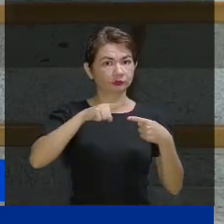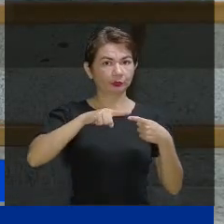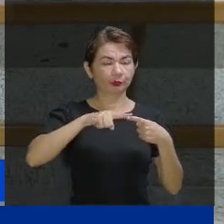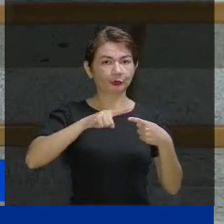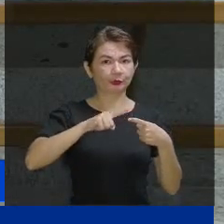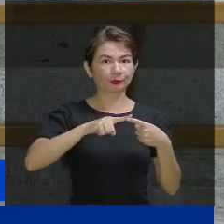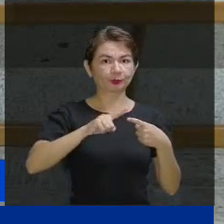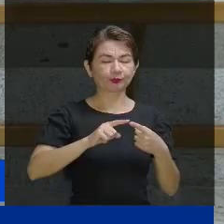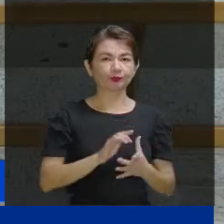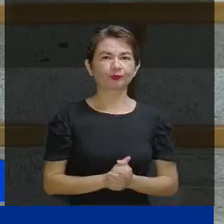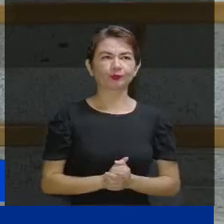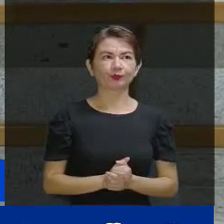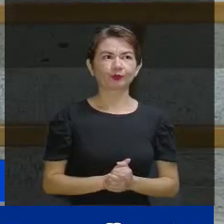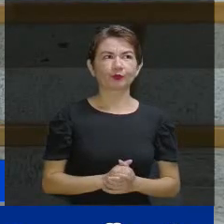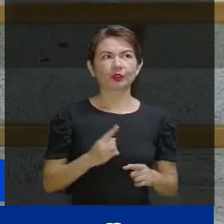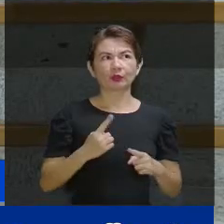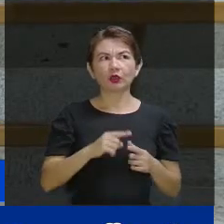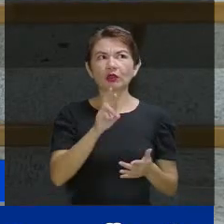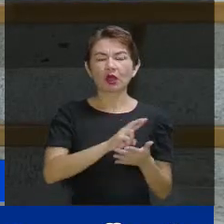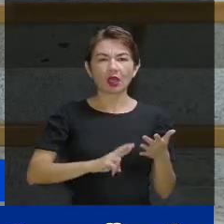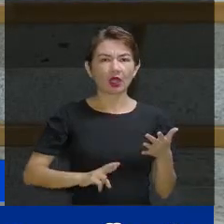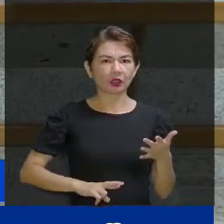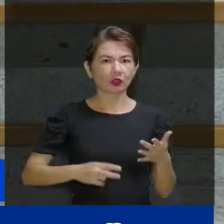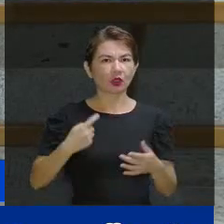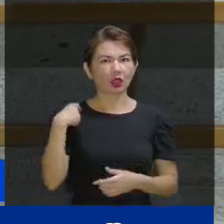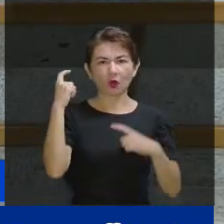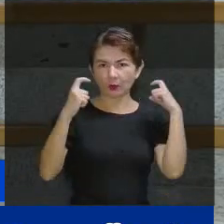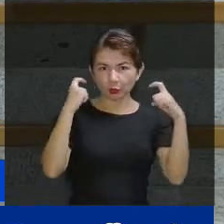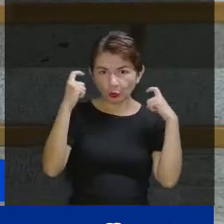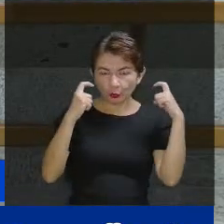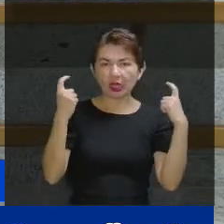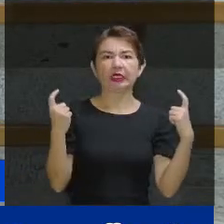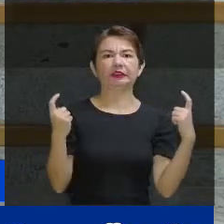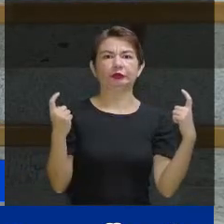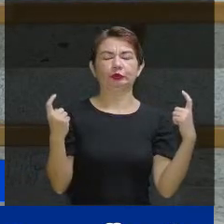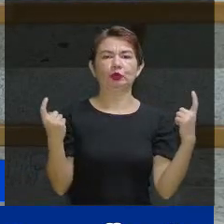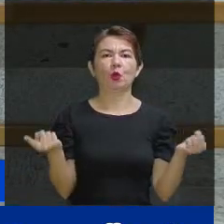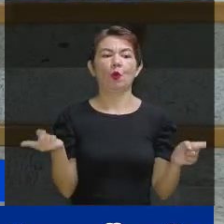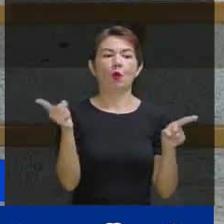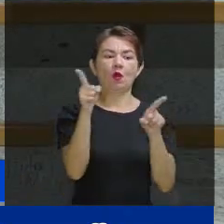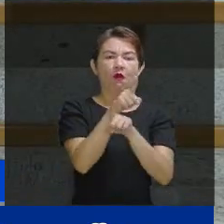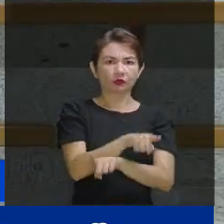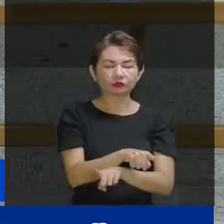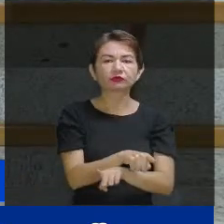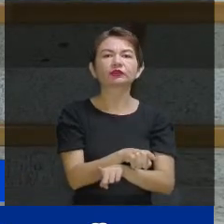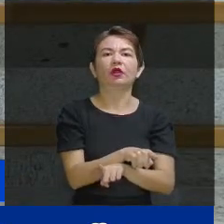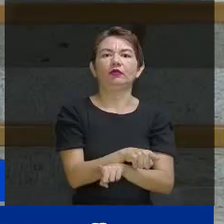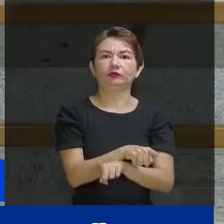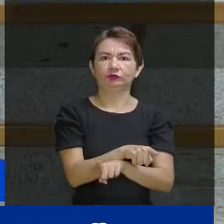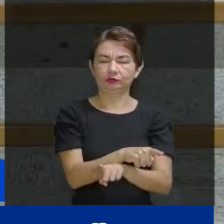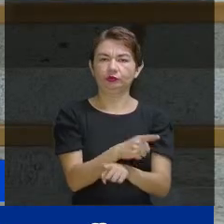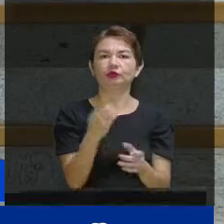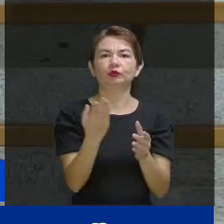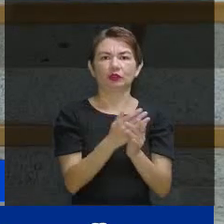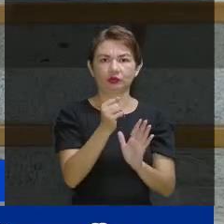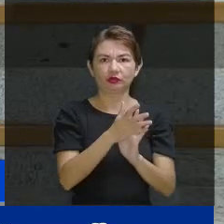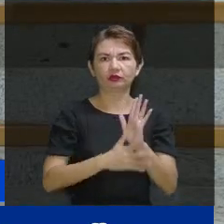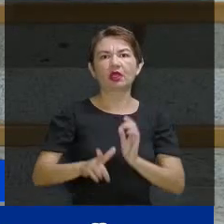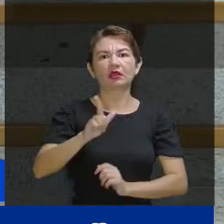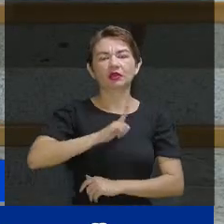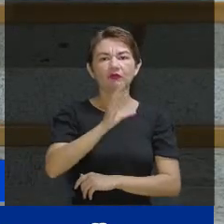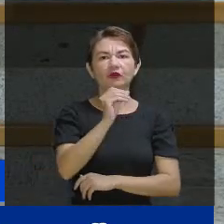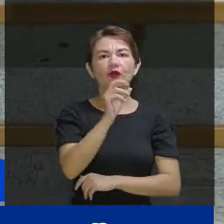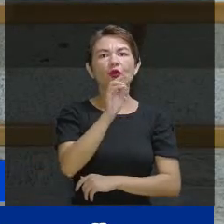Certo. Houve porque o relatório, aqui eu estava preocupado com esse ponto das contrarrazões dos embargos, e o relatório está me dizendo que